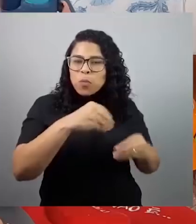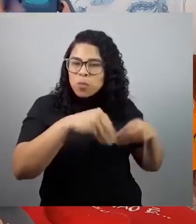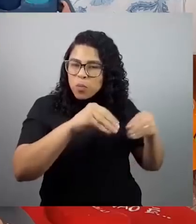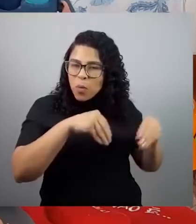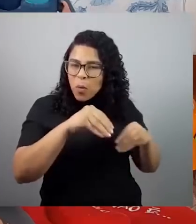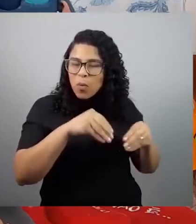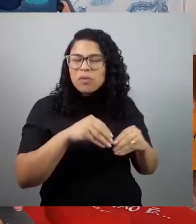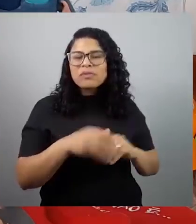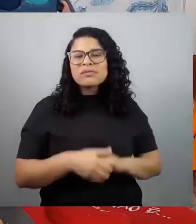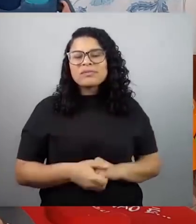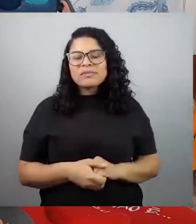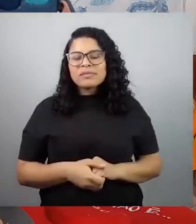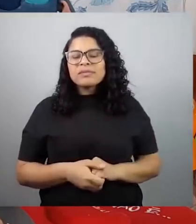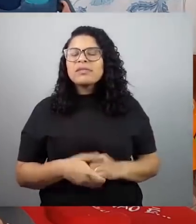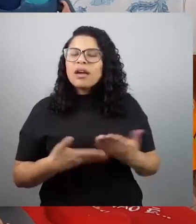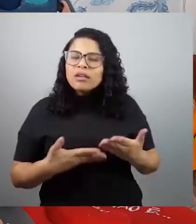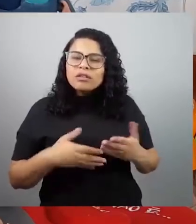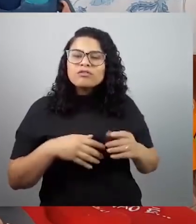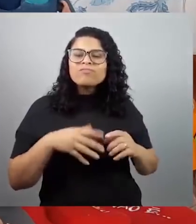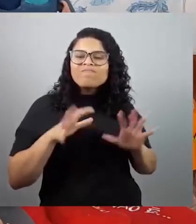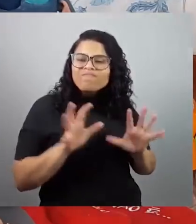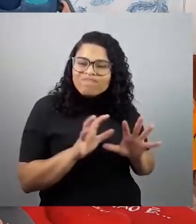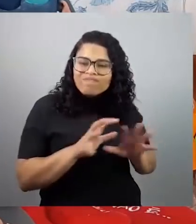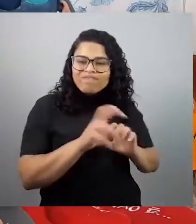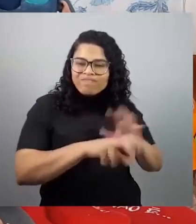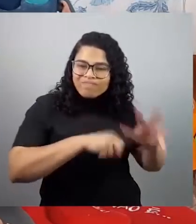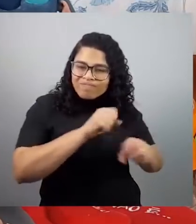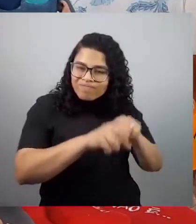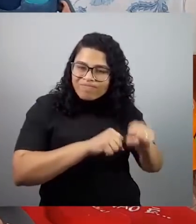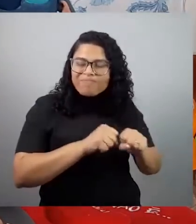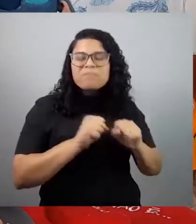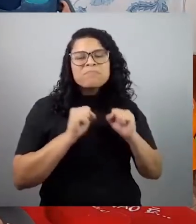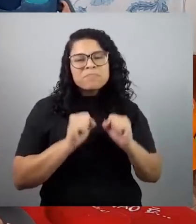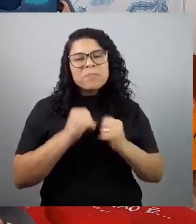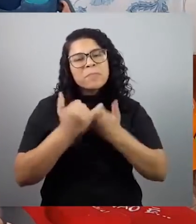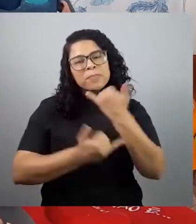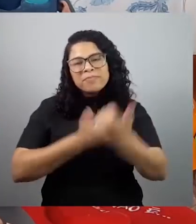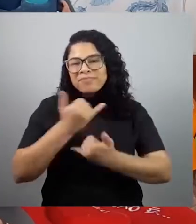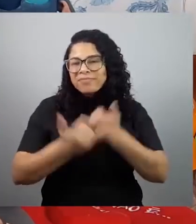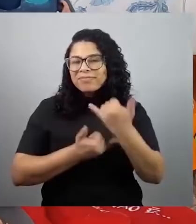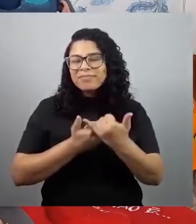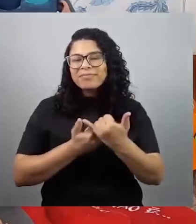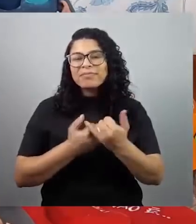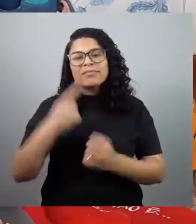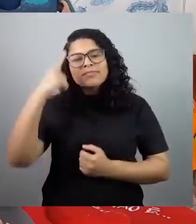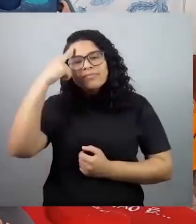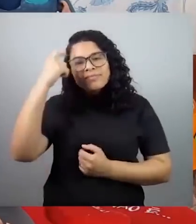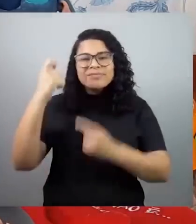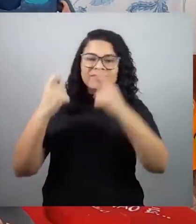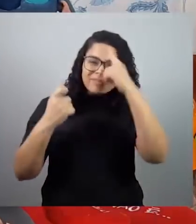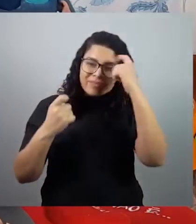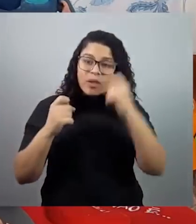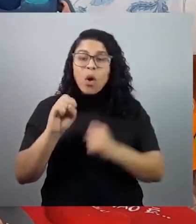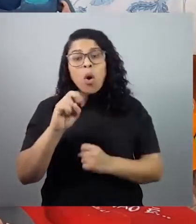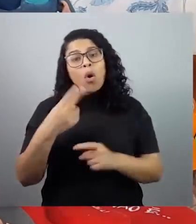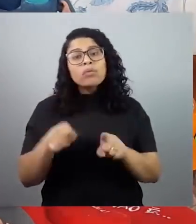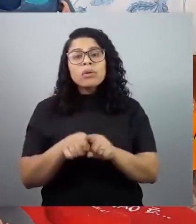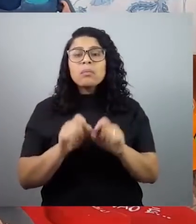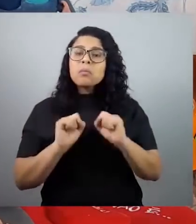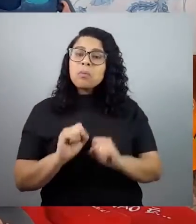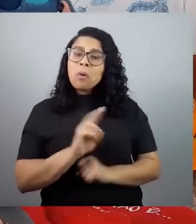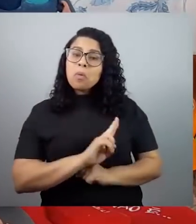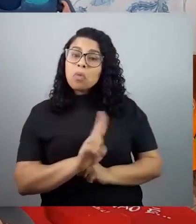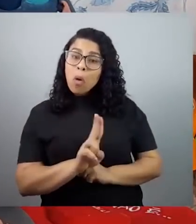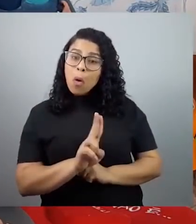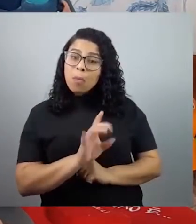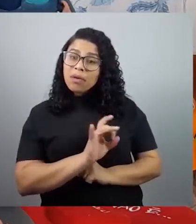E aí eles vão explorar, gente, brincar. E o que a gente pode sugerir também? Nomeie os objetos. Eles vão